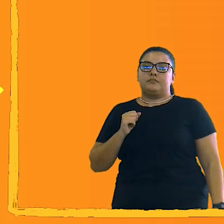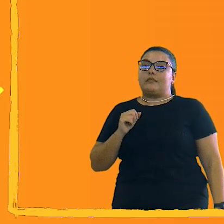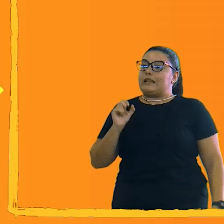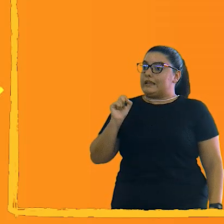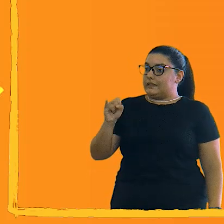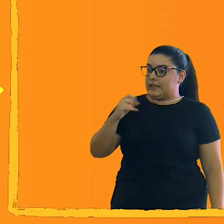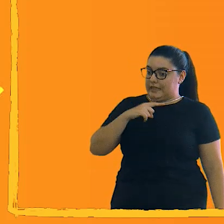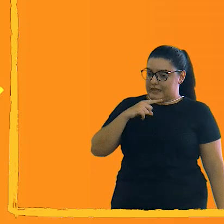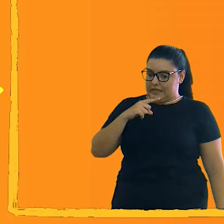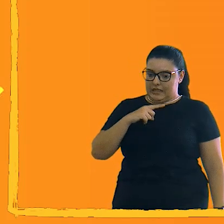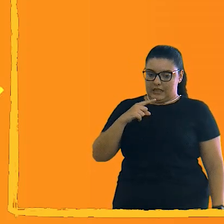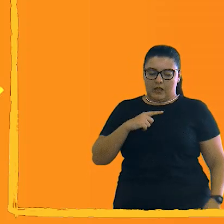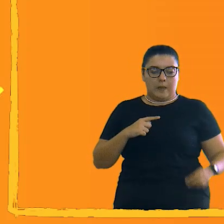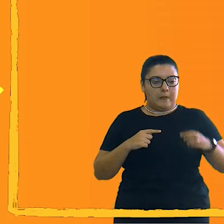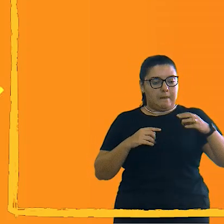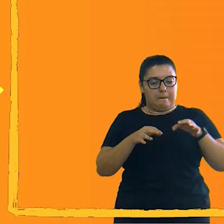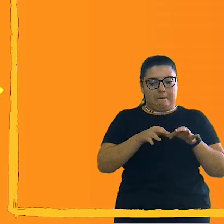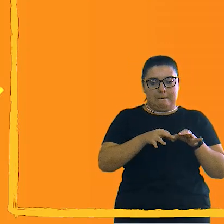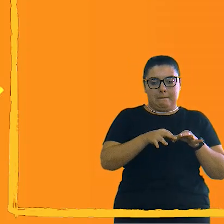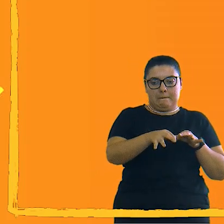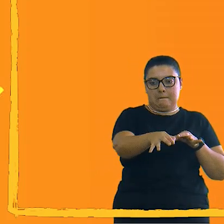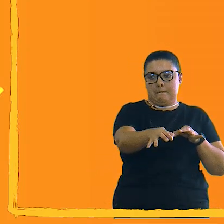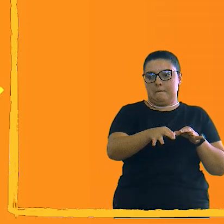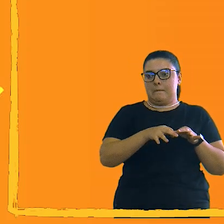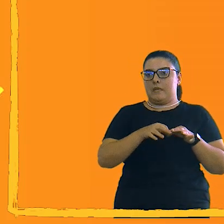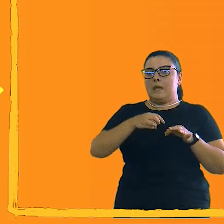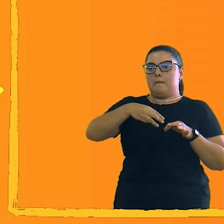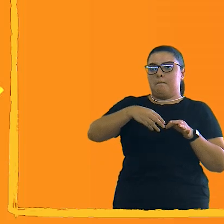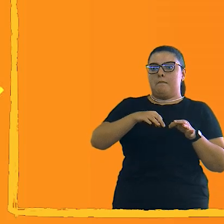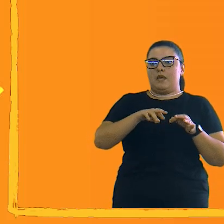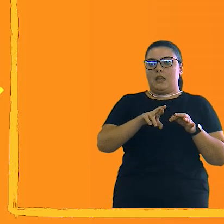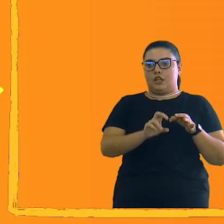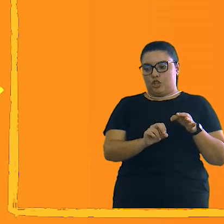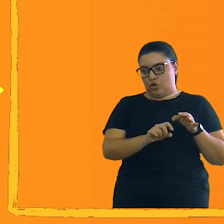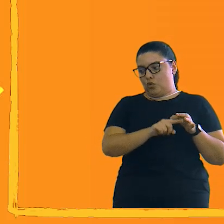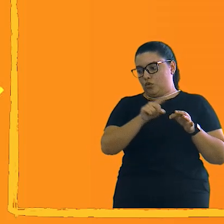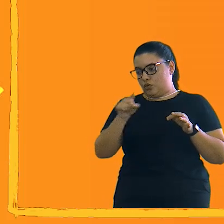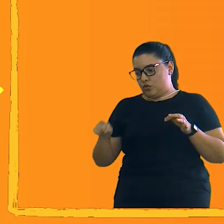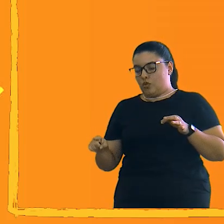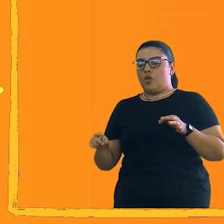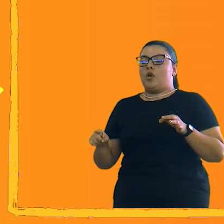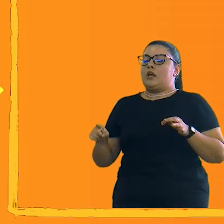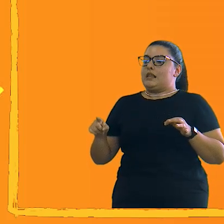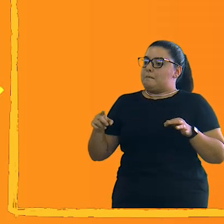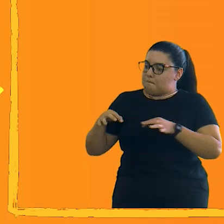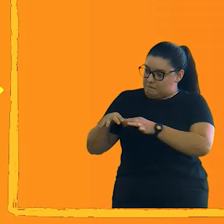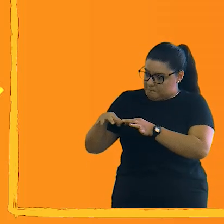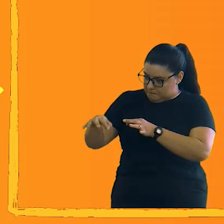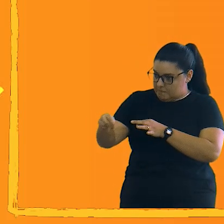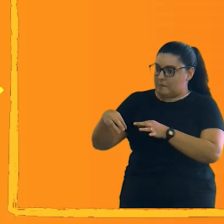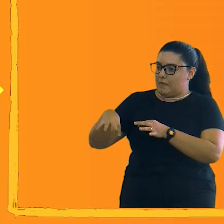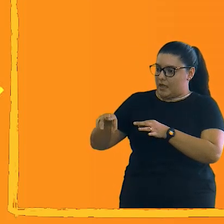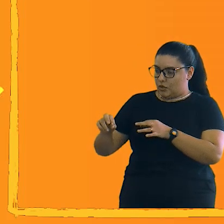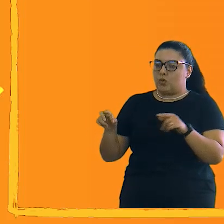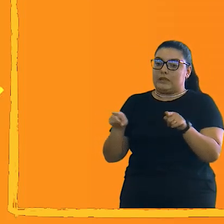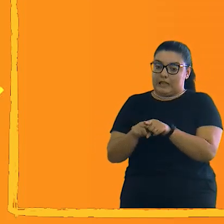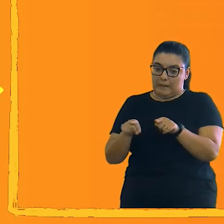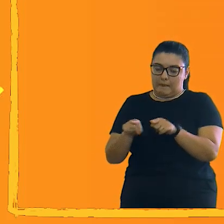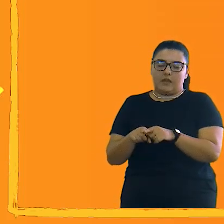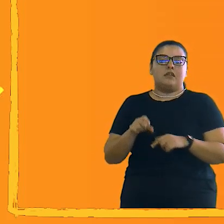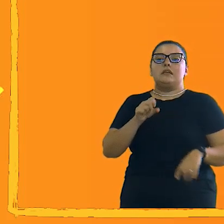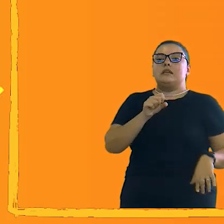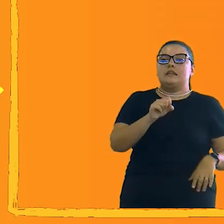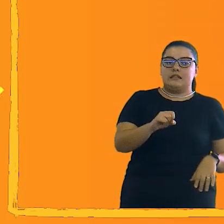se eu tô trabalhando em metro no numerador eu tenho que trabalhar em metro no denominador se eu tô trabalhando